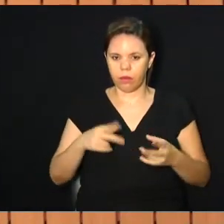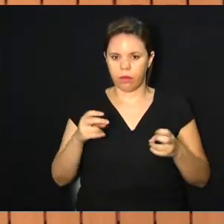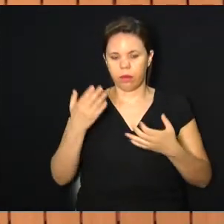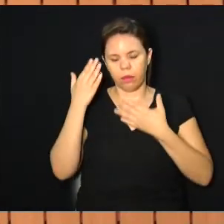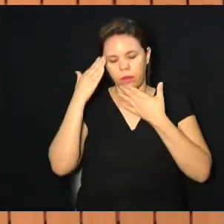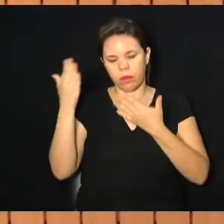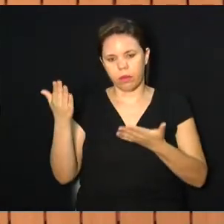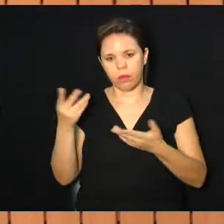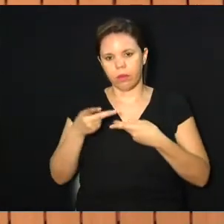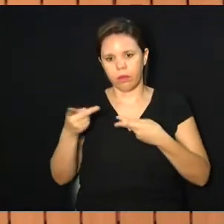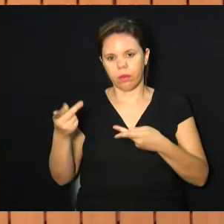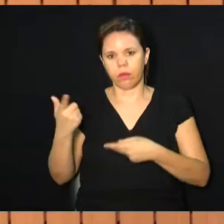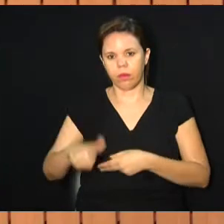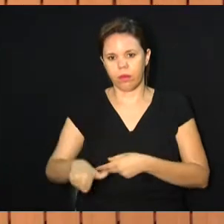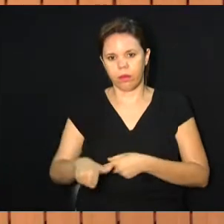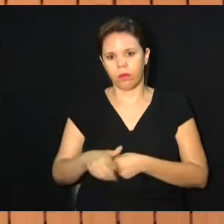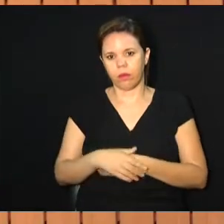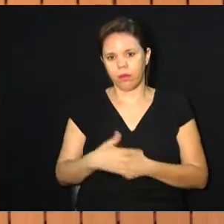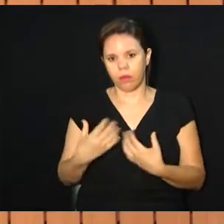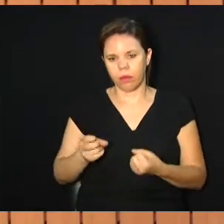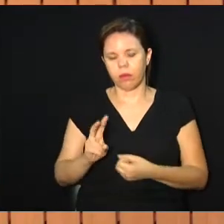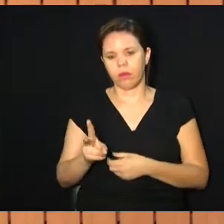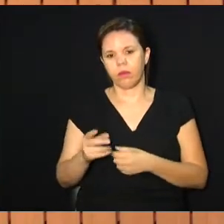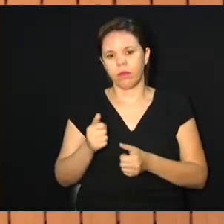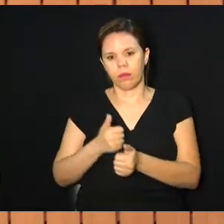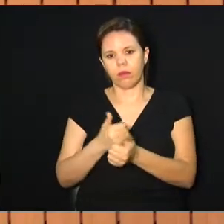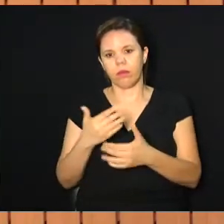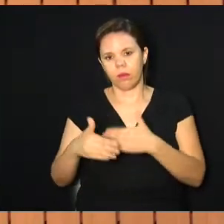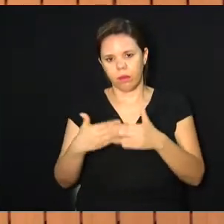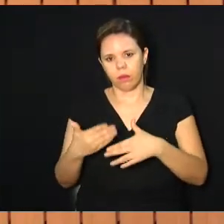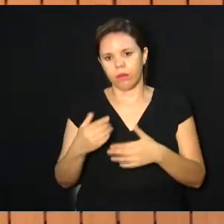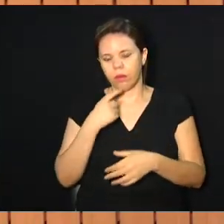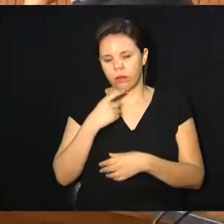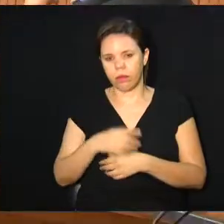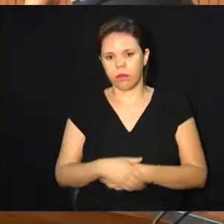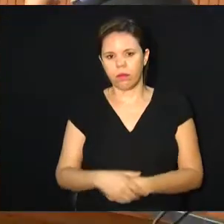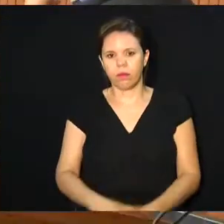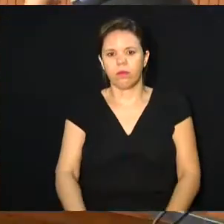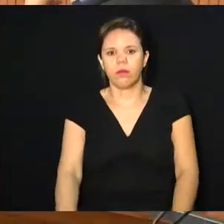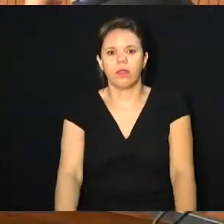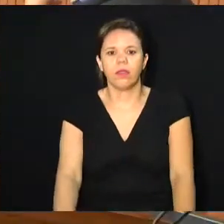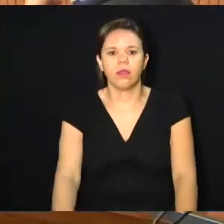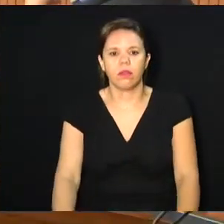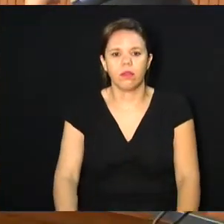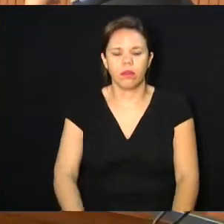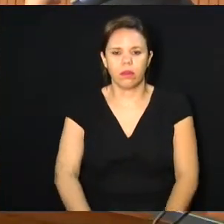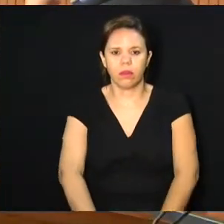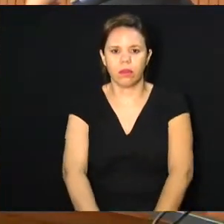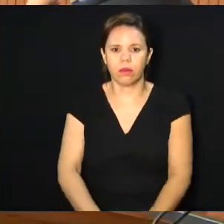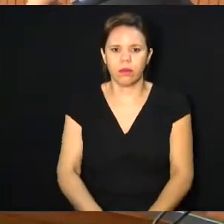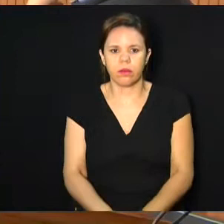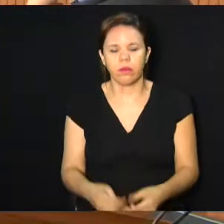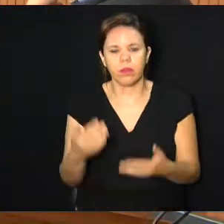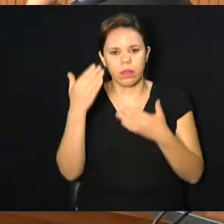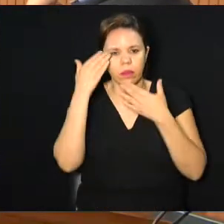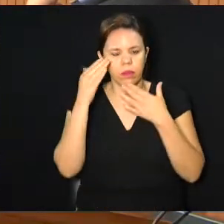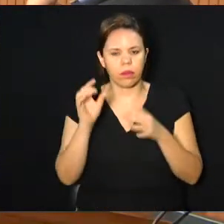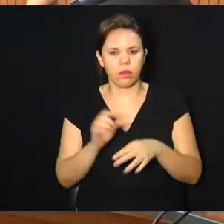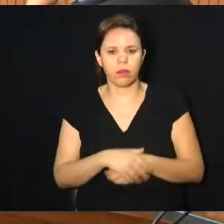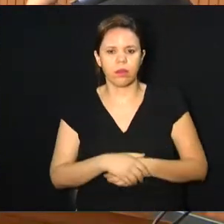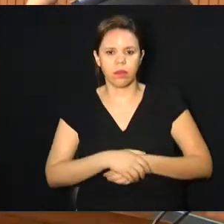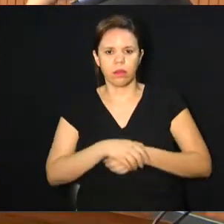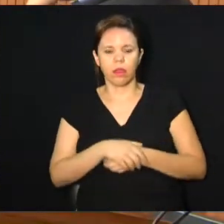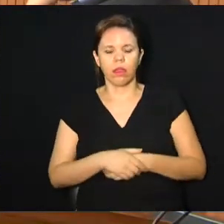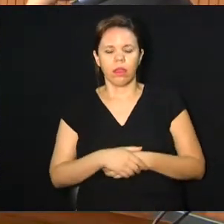obrigado pelo convite de novo, e vamos continuar acompanhando aí o processo em Campinas. Eu que agradeço, só tenho a